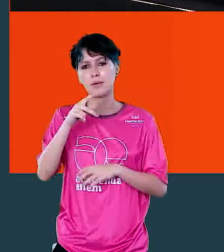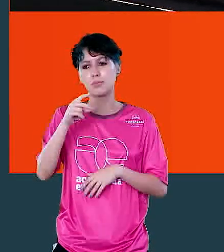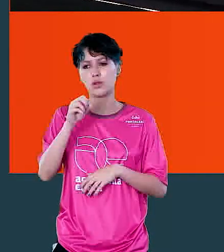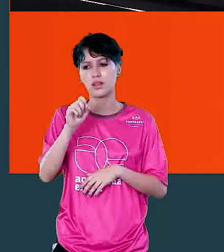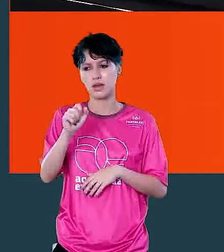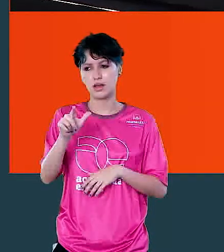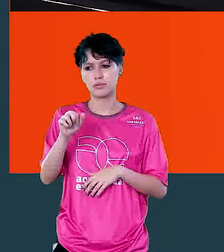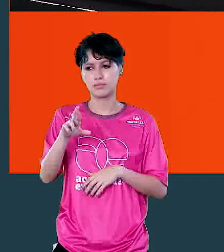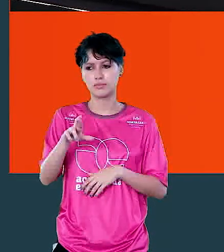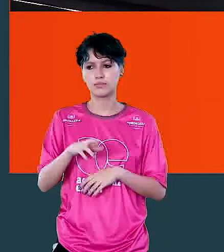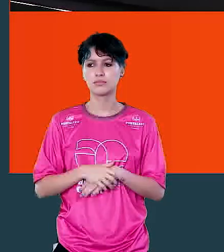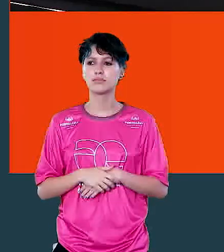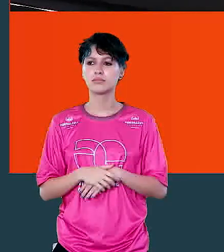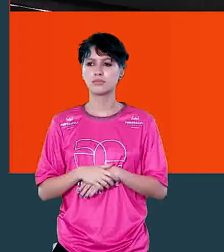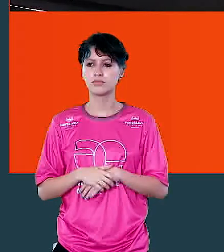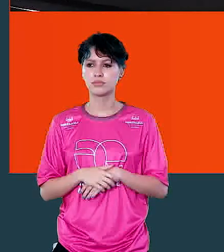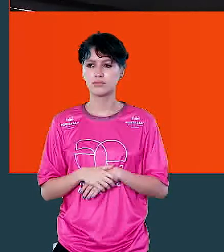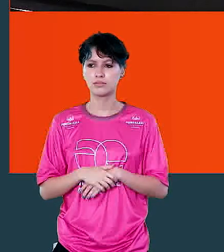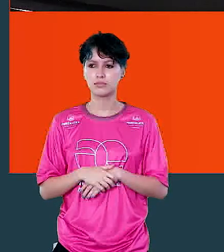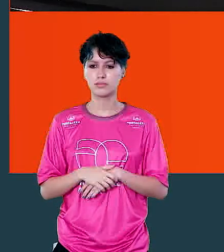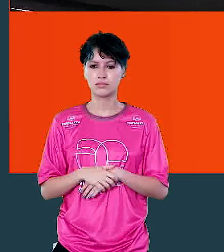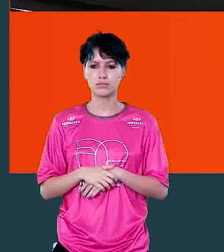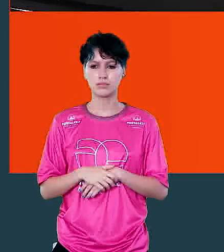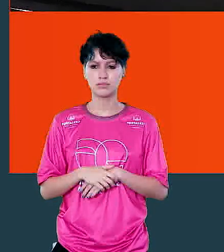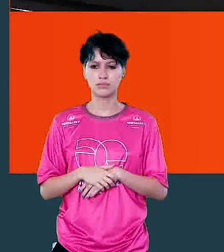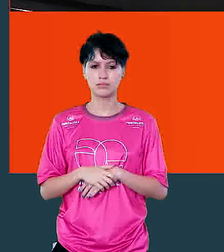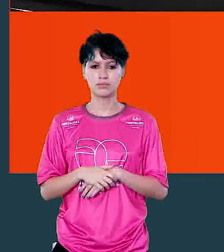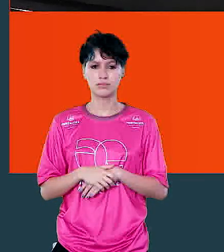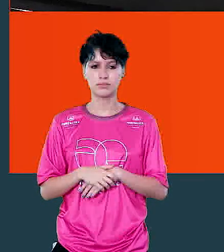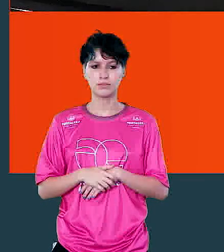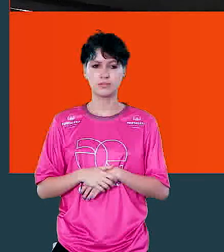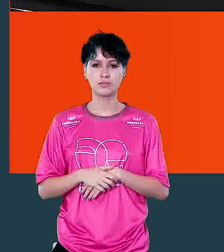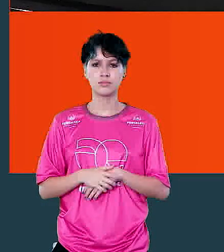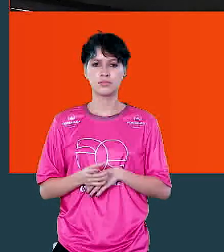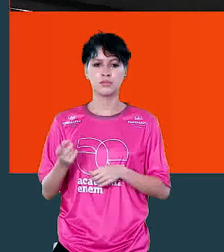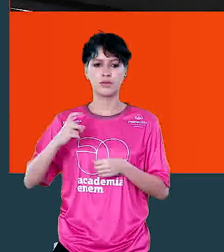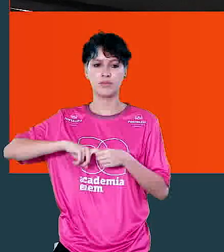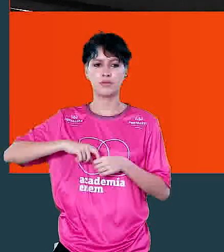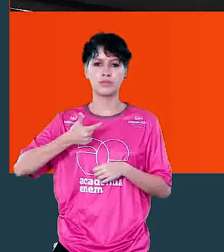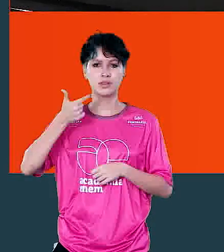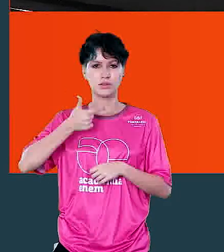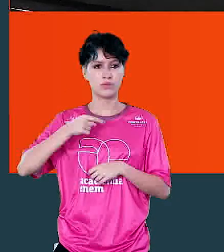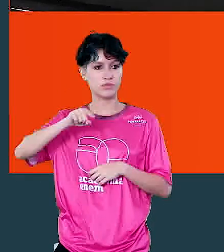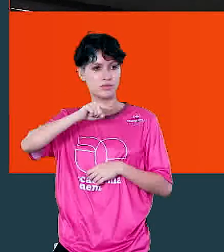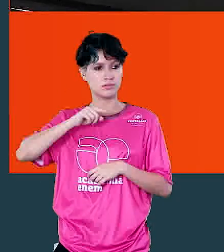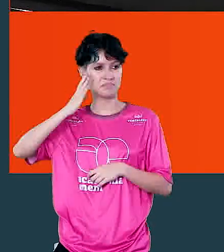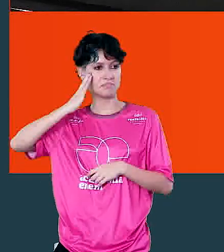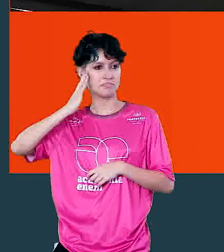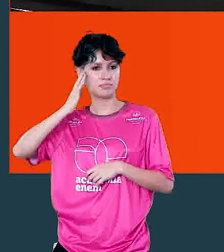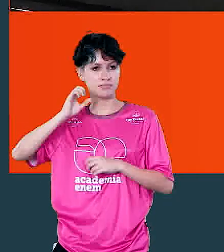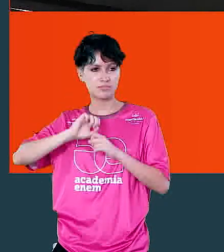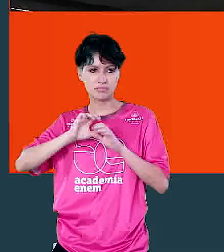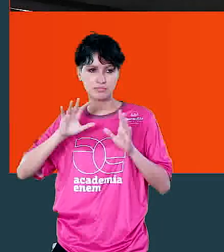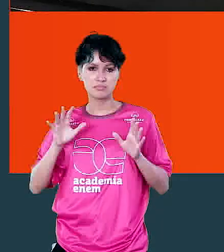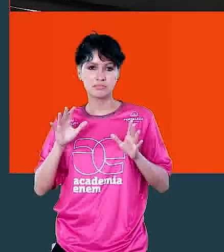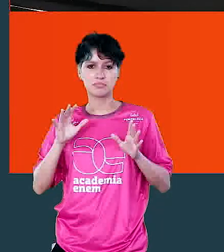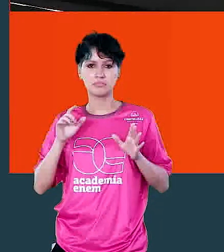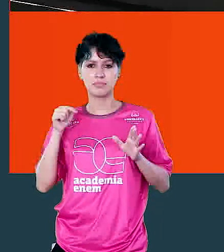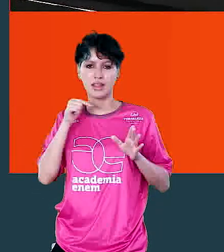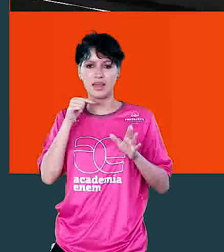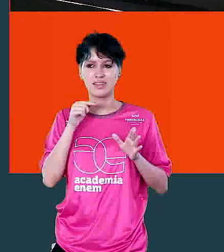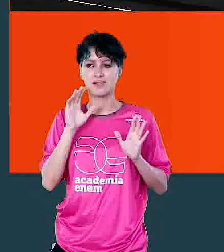Terceira. Dúvidas na 2? Deixa eu voltar a 2 aqui. Deu para compreender direitinho? Aí é bem específico,